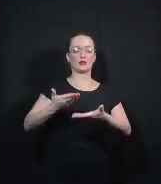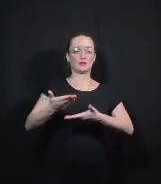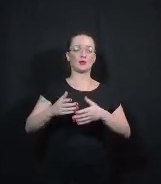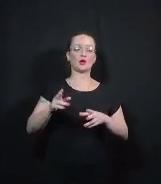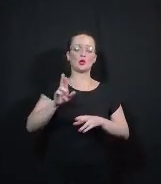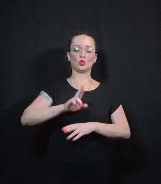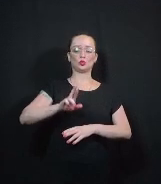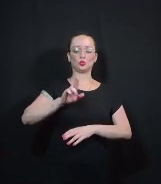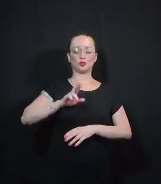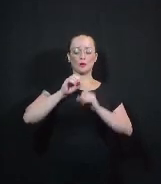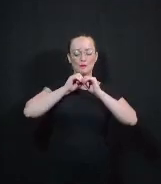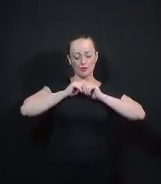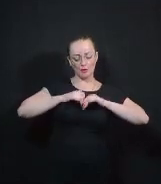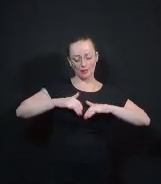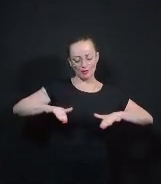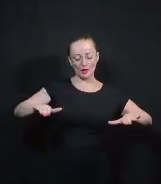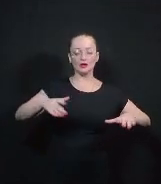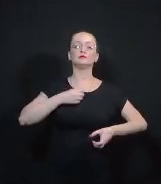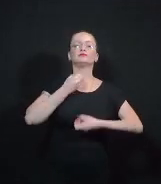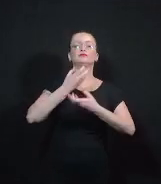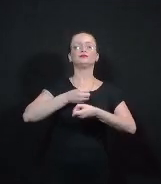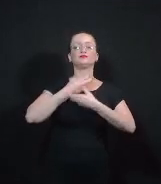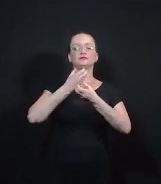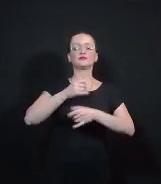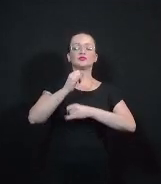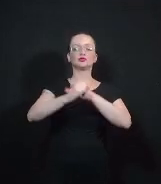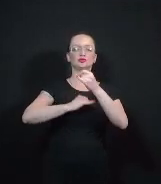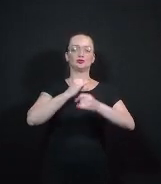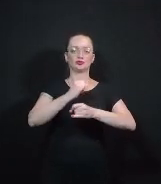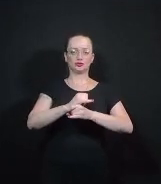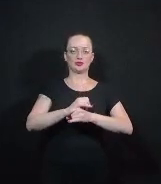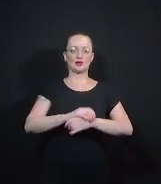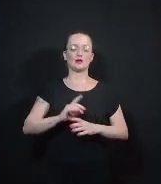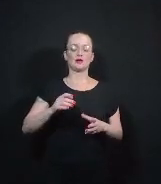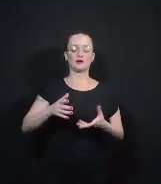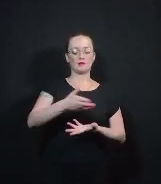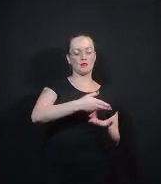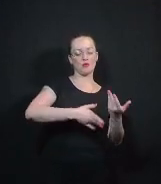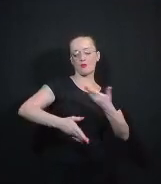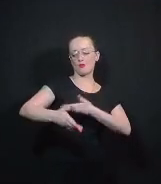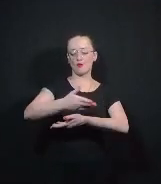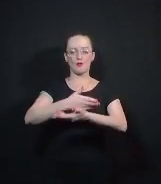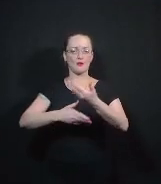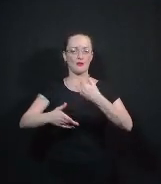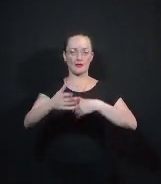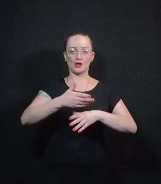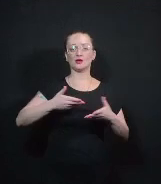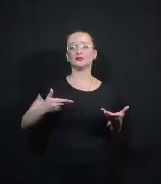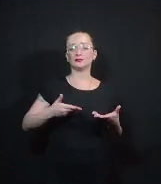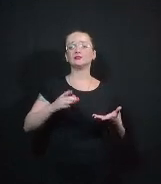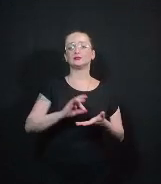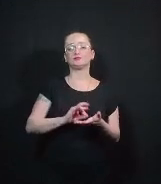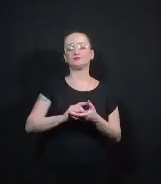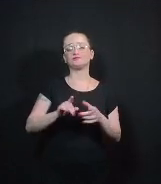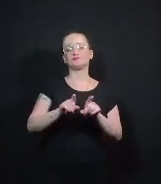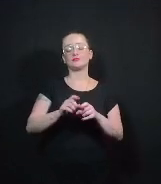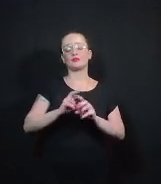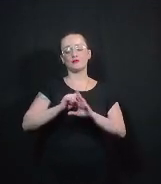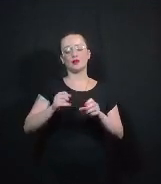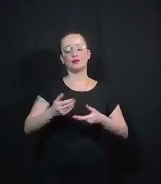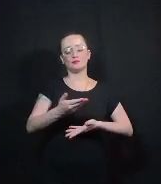consumo massivo de informação digital que circula hoje e que certamente vai